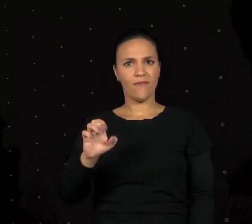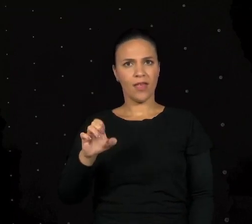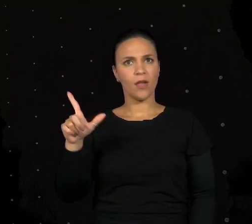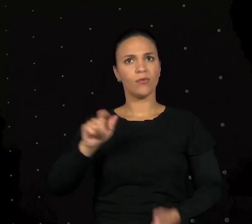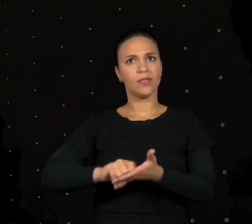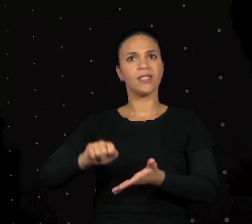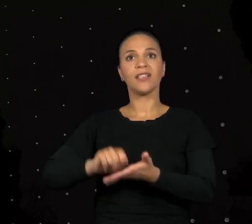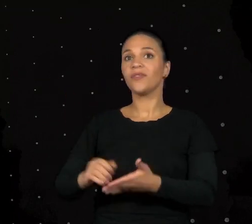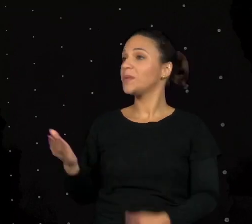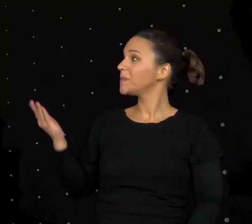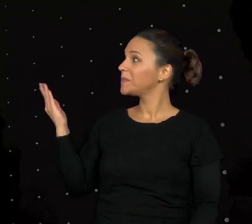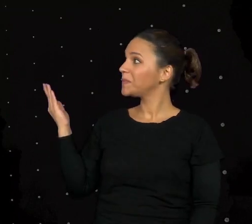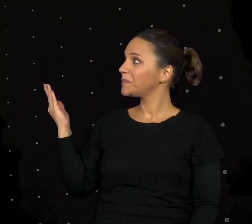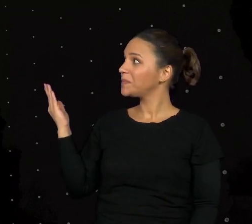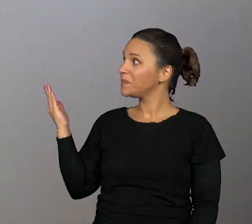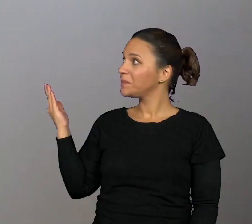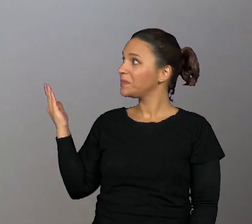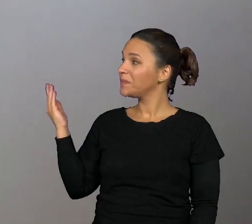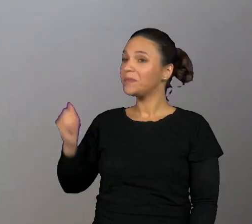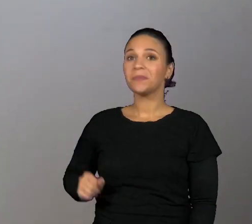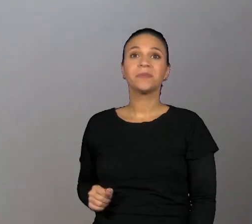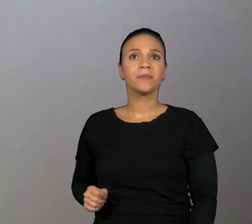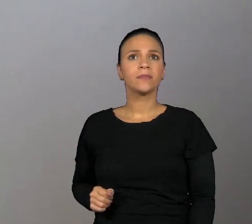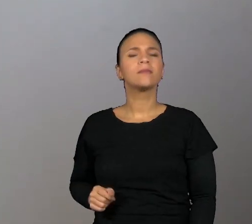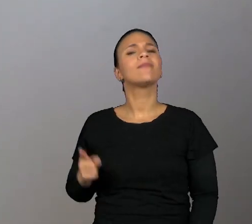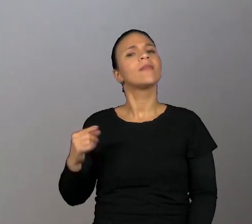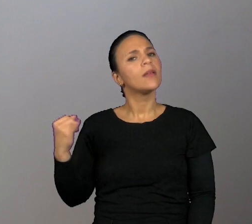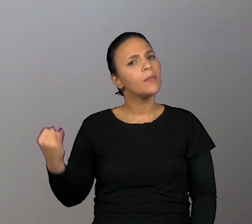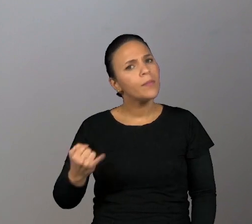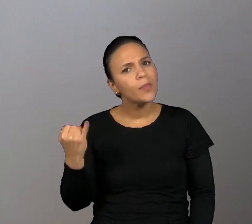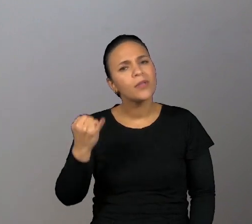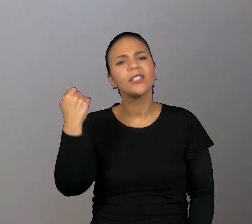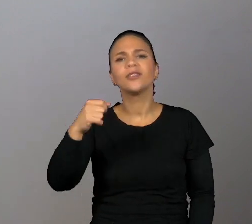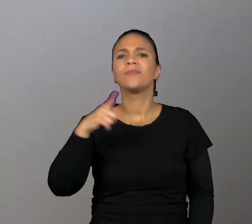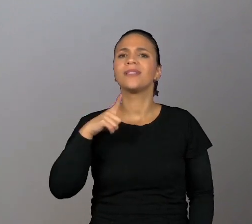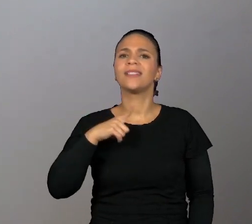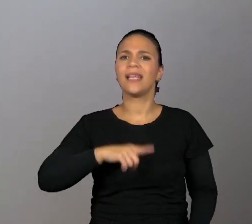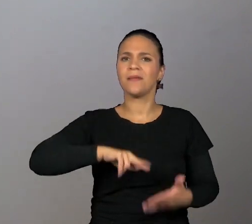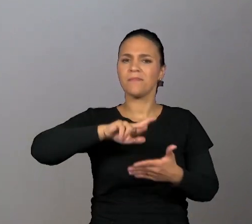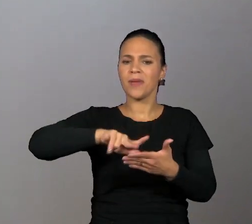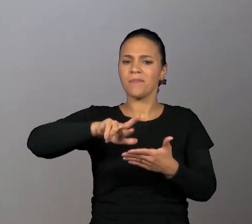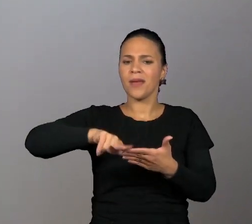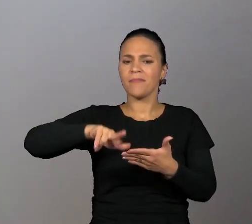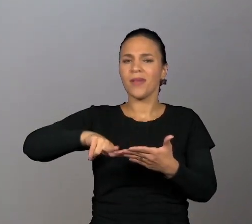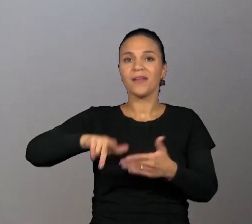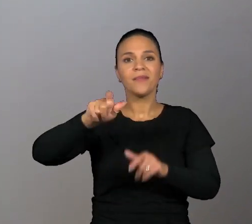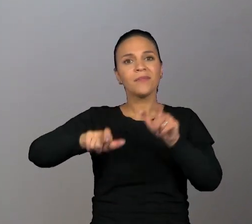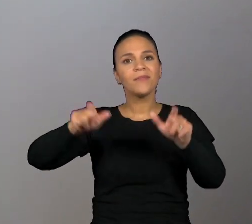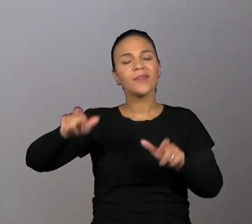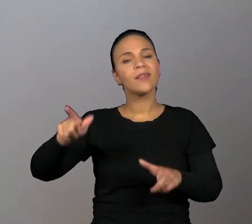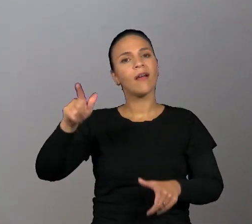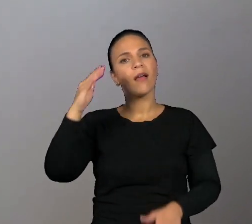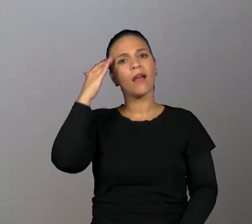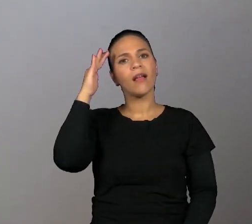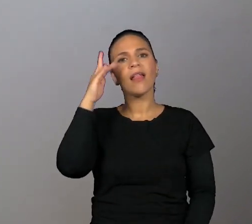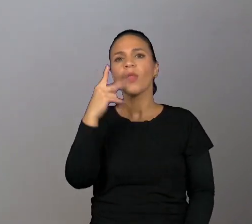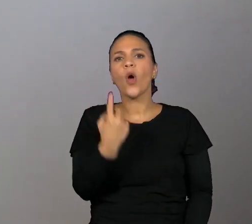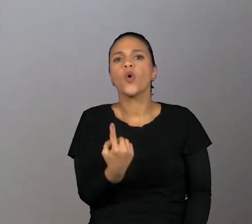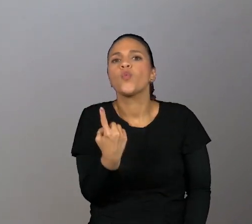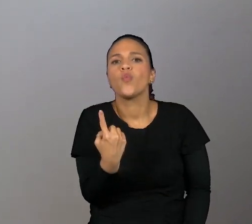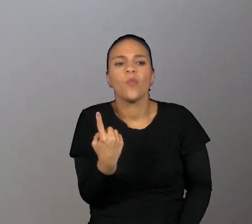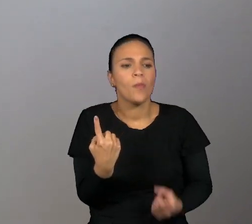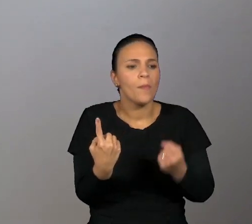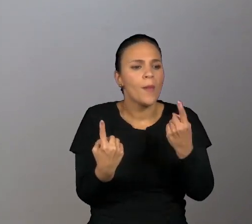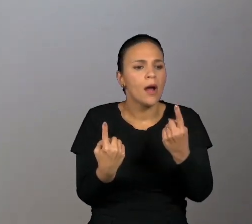Ubuntu 2048. É importante que a gente cite mais de 2 e 3, para que as pessoas possam entender que esse não é um movimento de uma ou